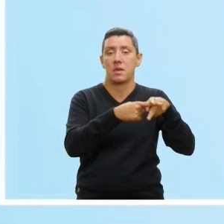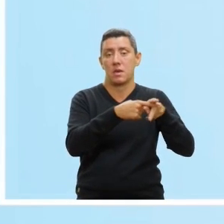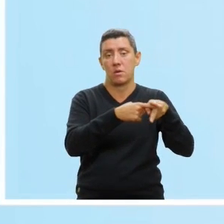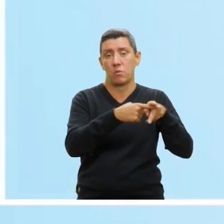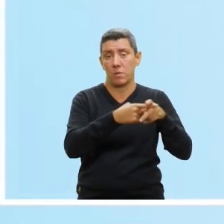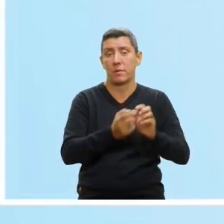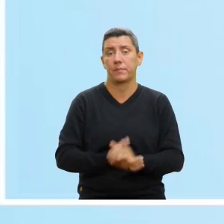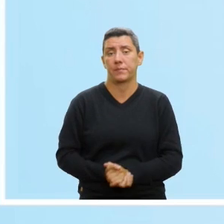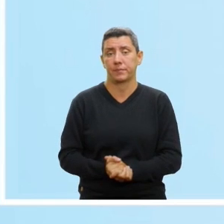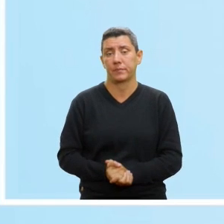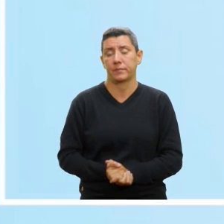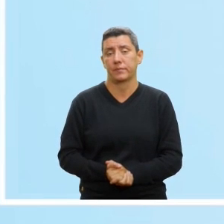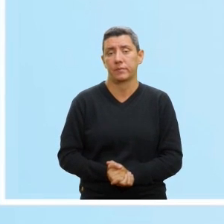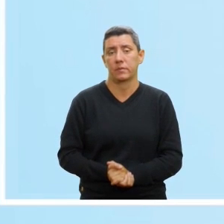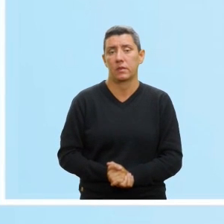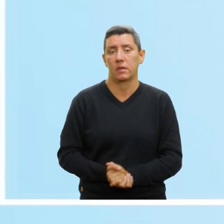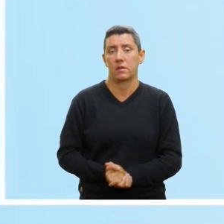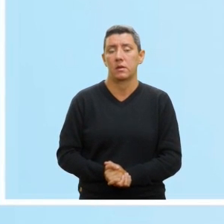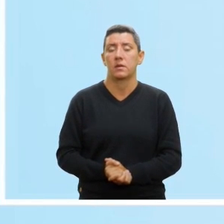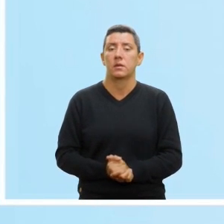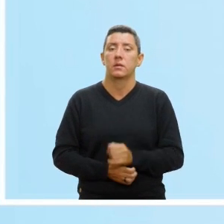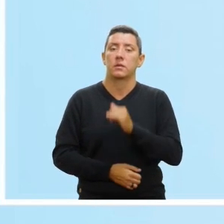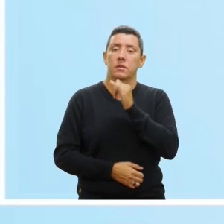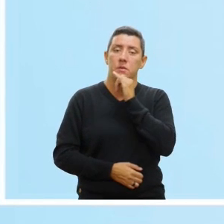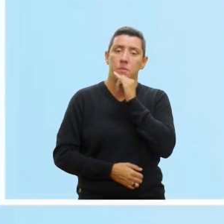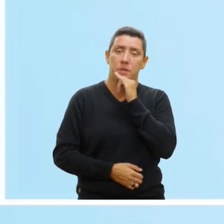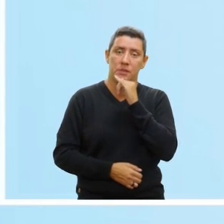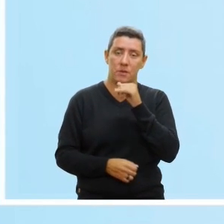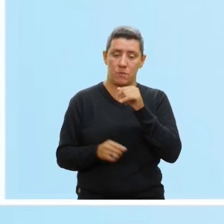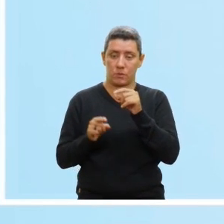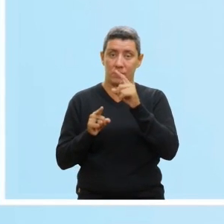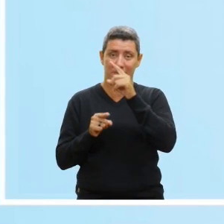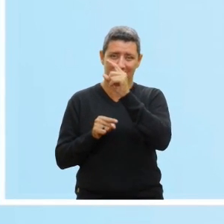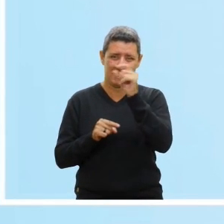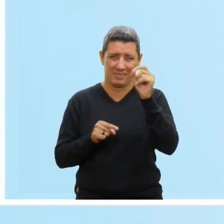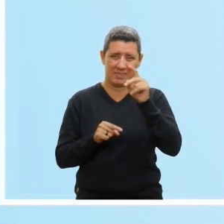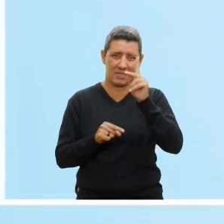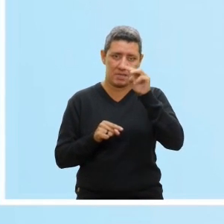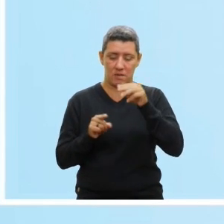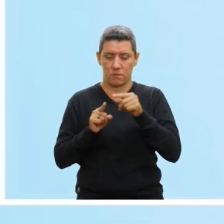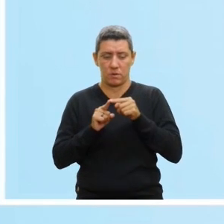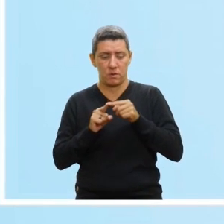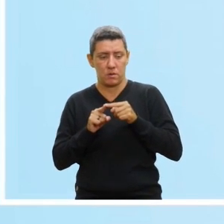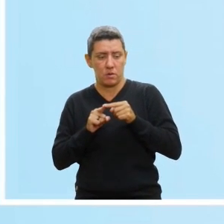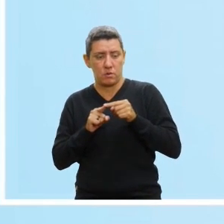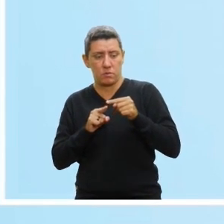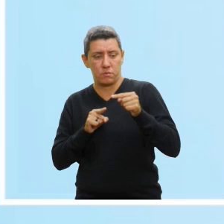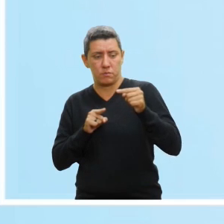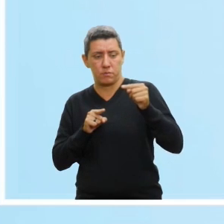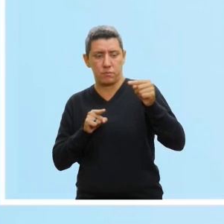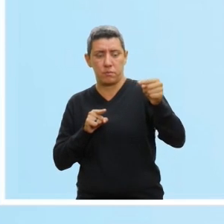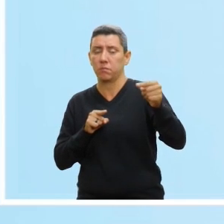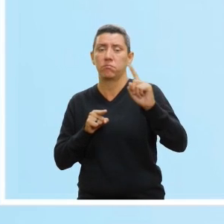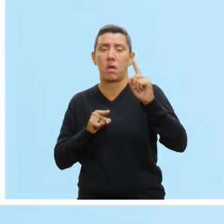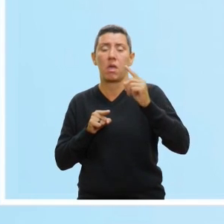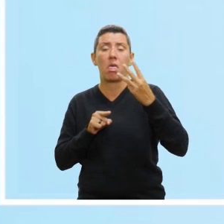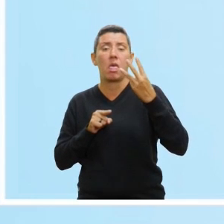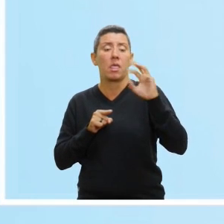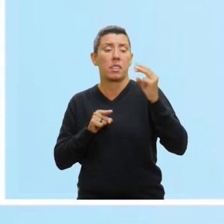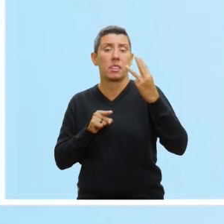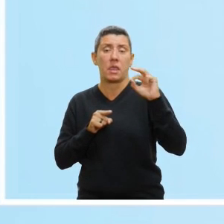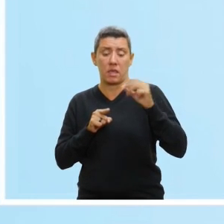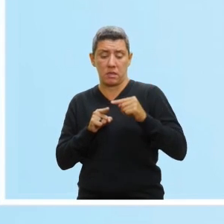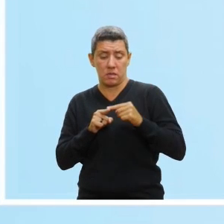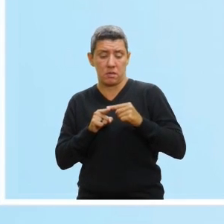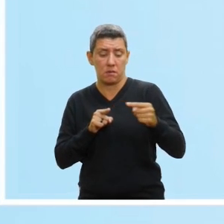um trajeto de 100 km, você roda um OTDR, ele fala que em 30 km o sinal foi e voltou. Então, naquele quilômetro 30